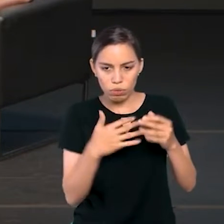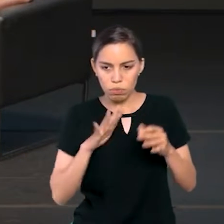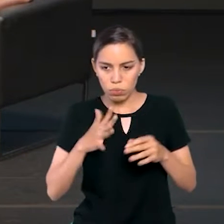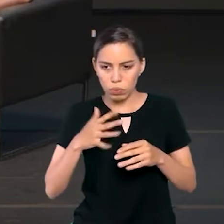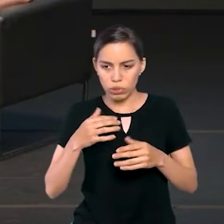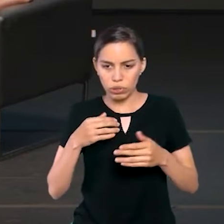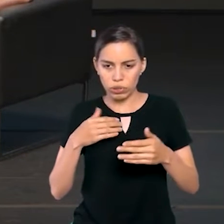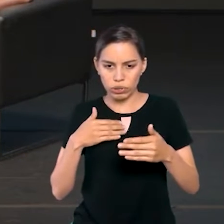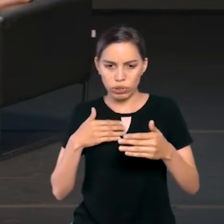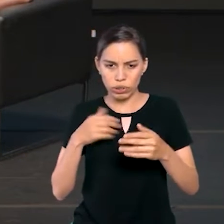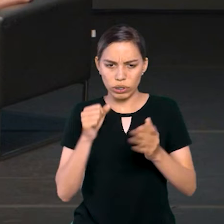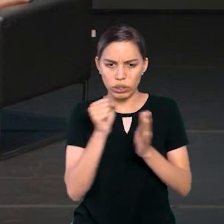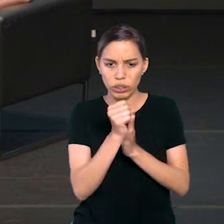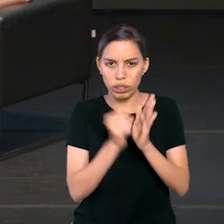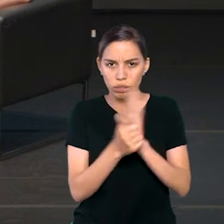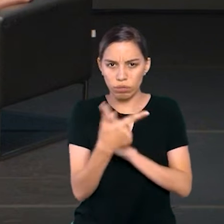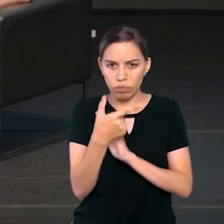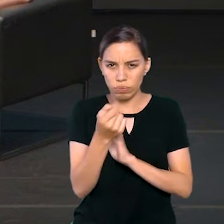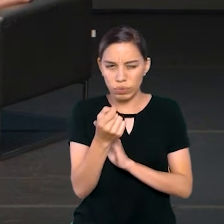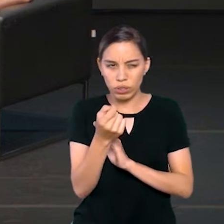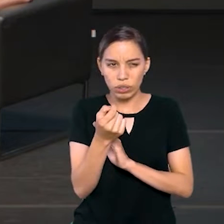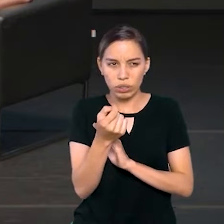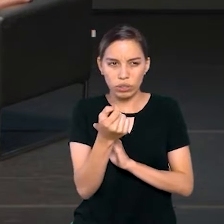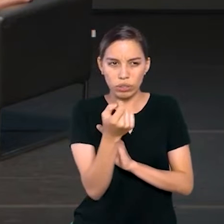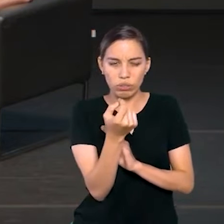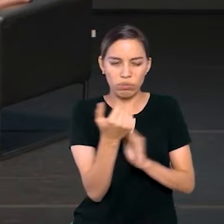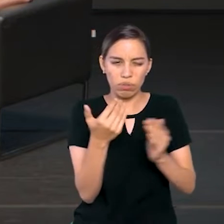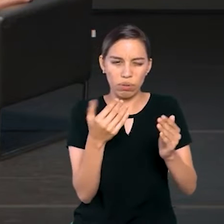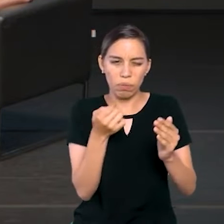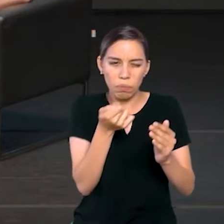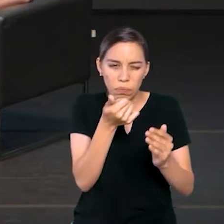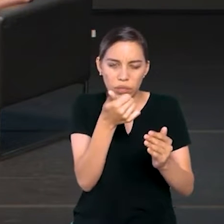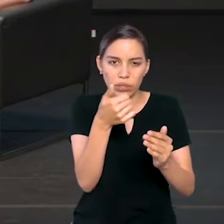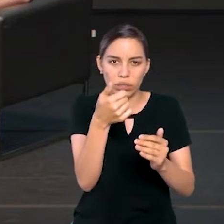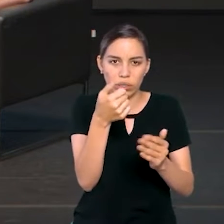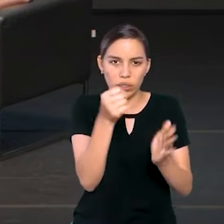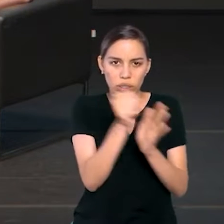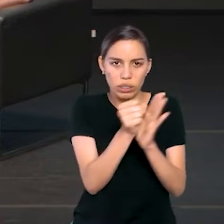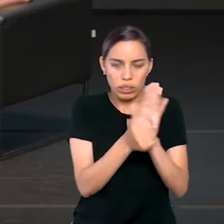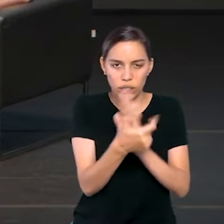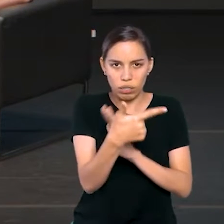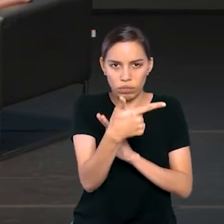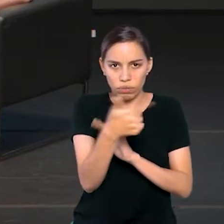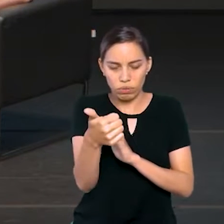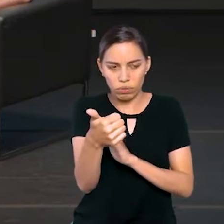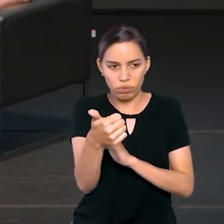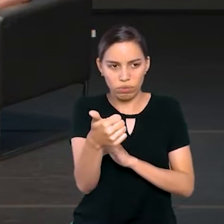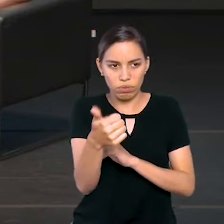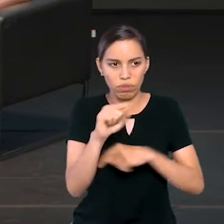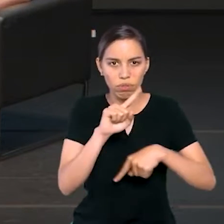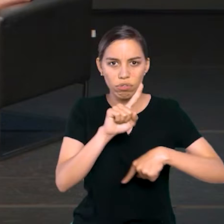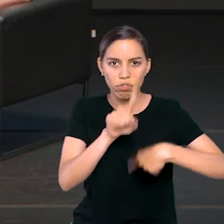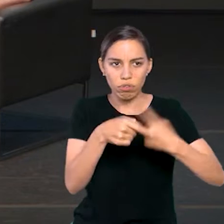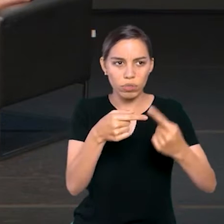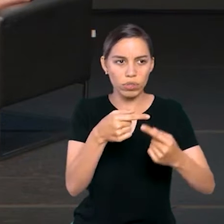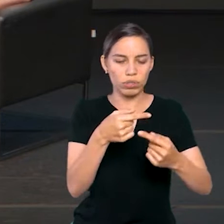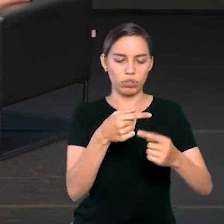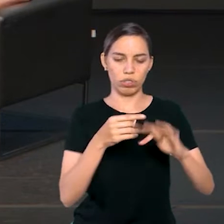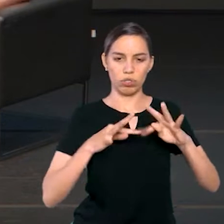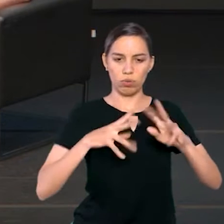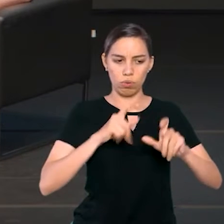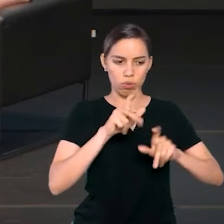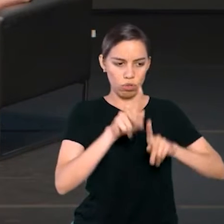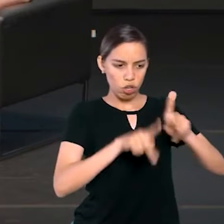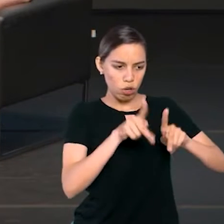XXI, e nos surpreendemos todas as pessoas indígenas que